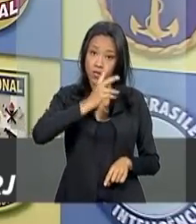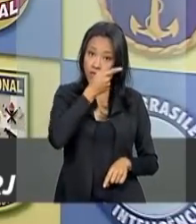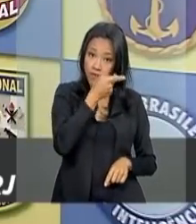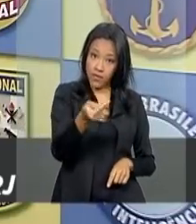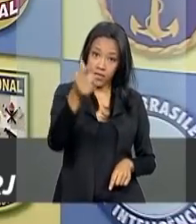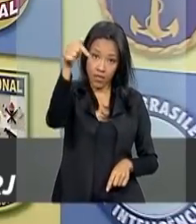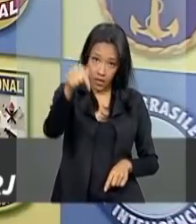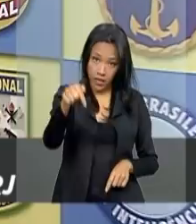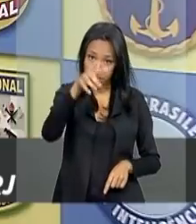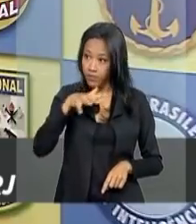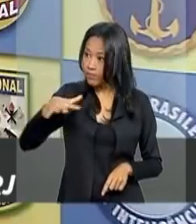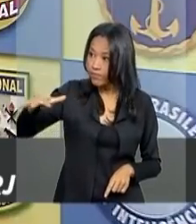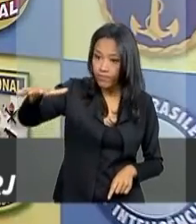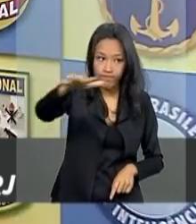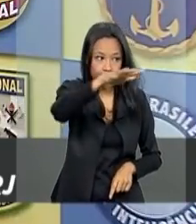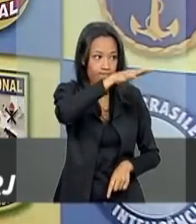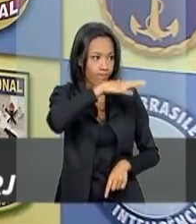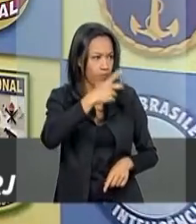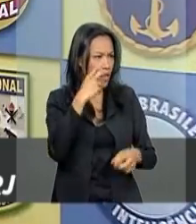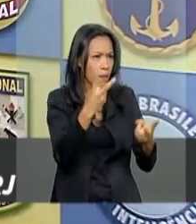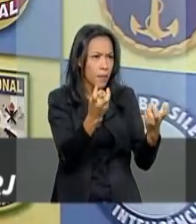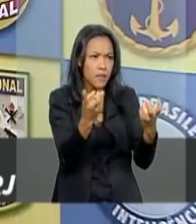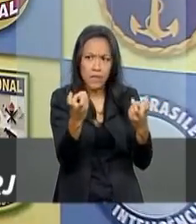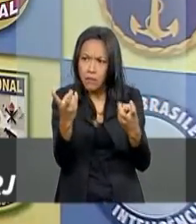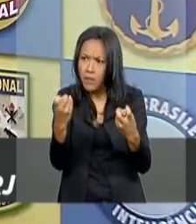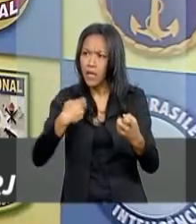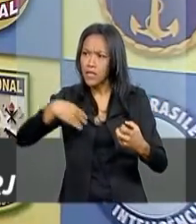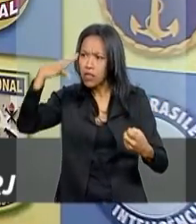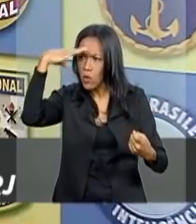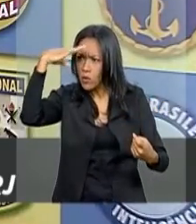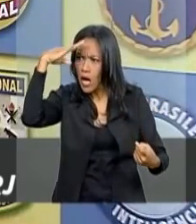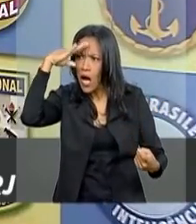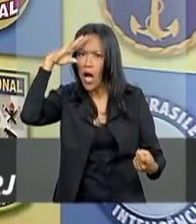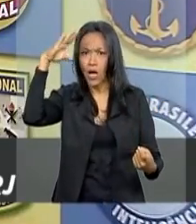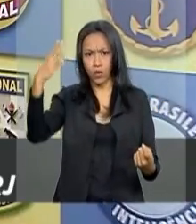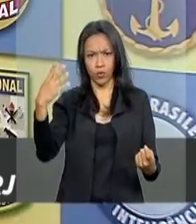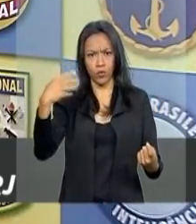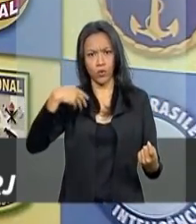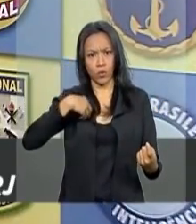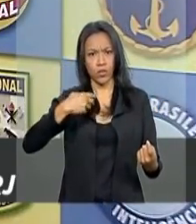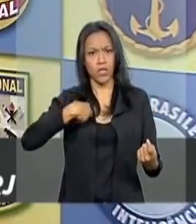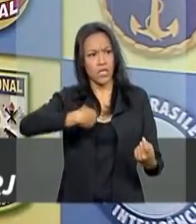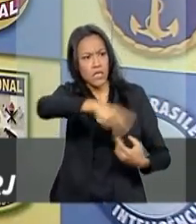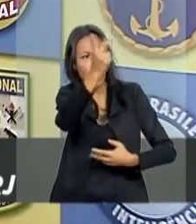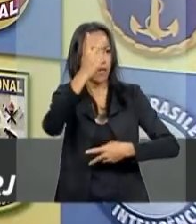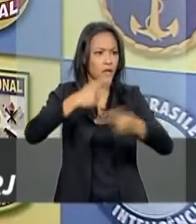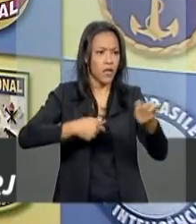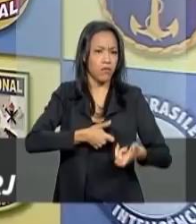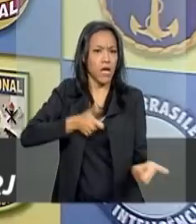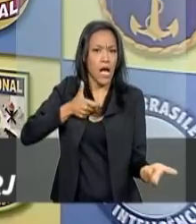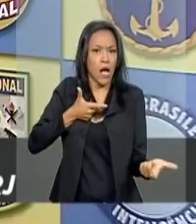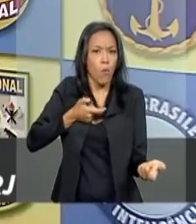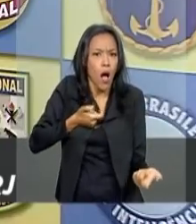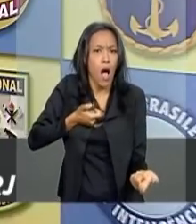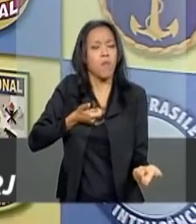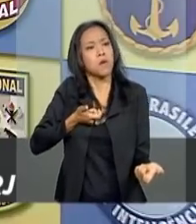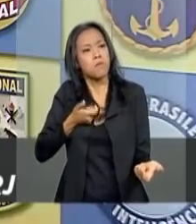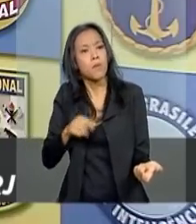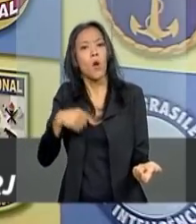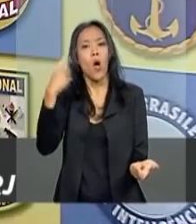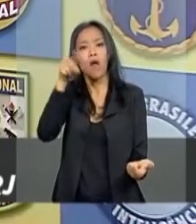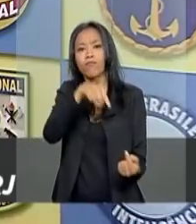seminário a gente pode perceber o tempo todo as soldados do soldado saindo fortemente armados pra garantir a